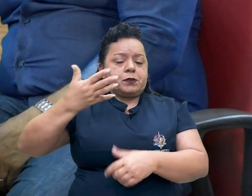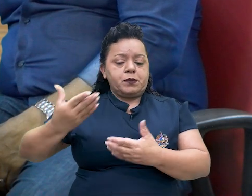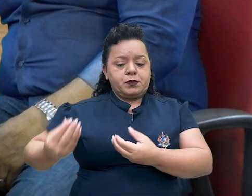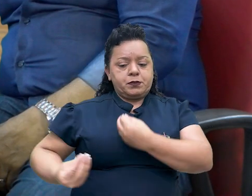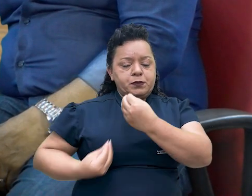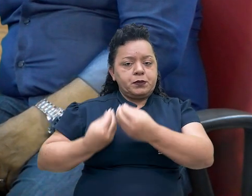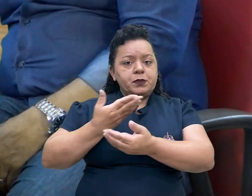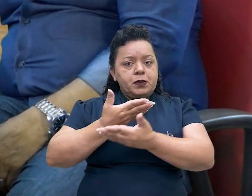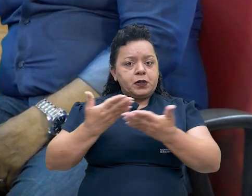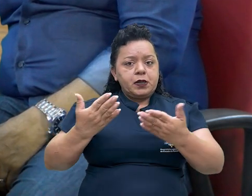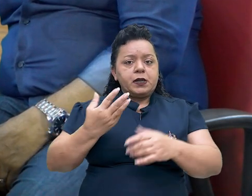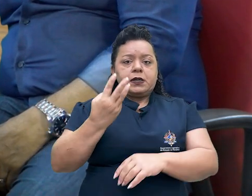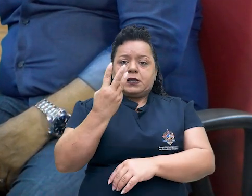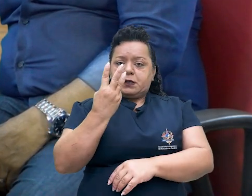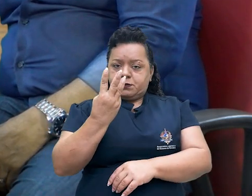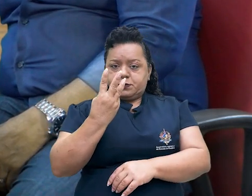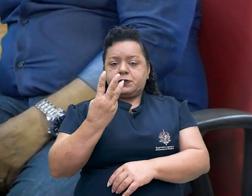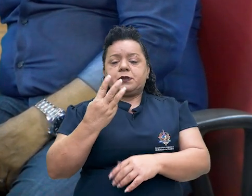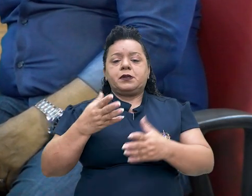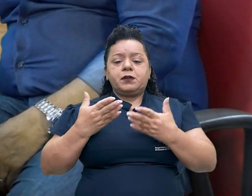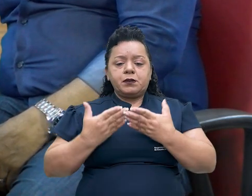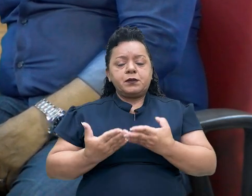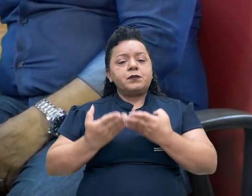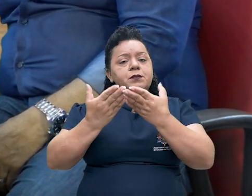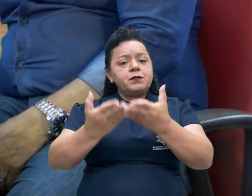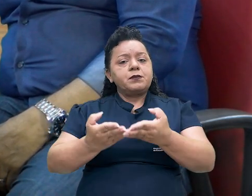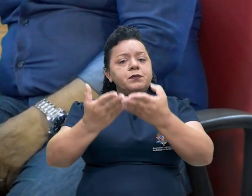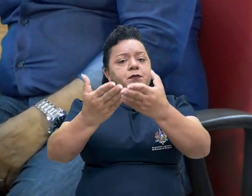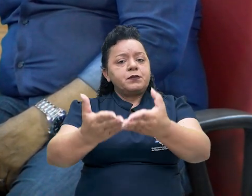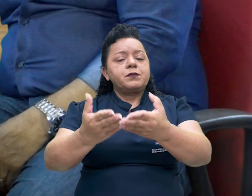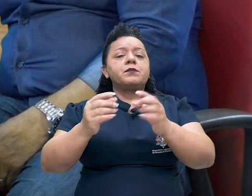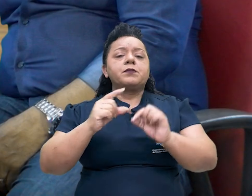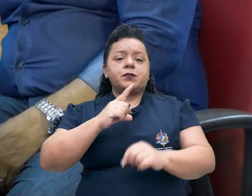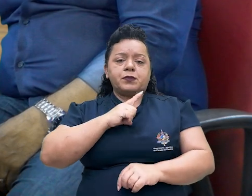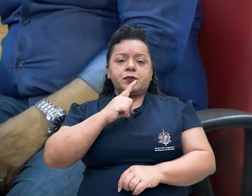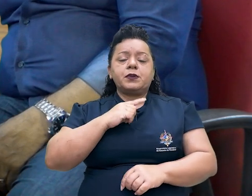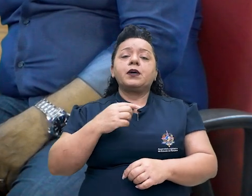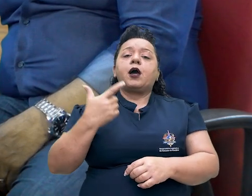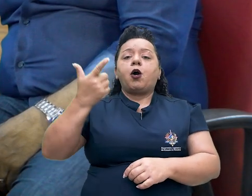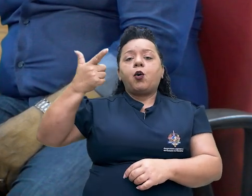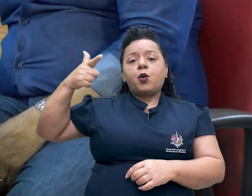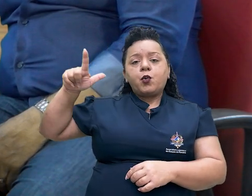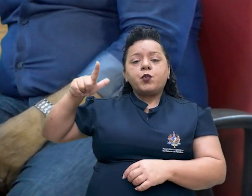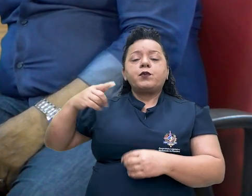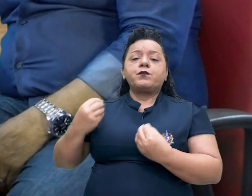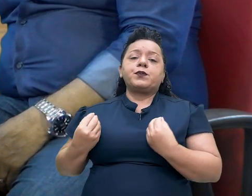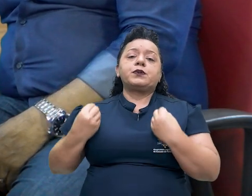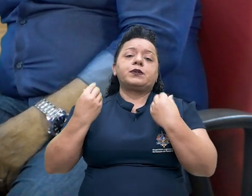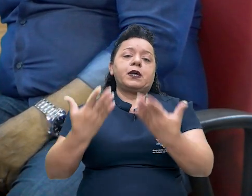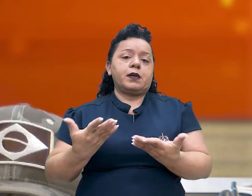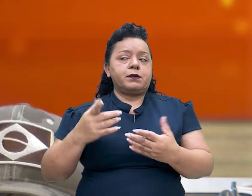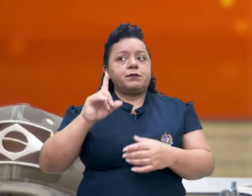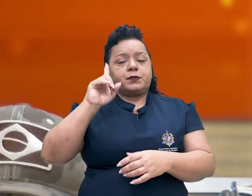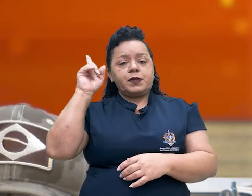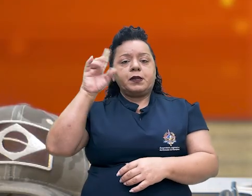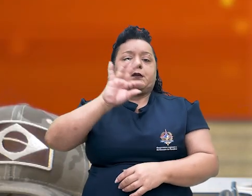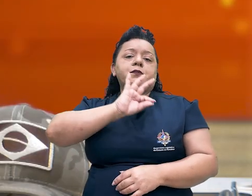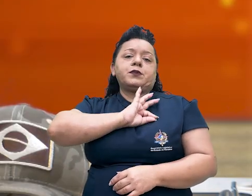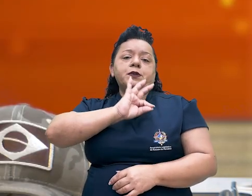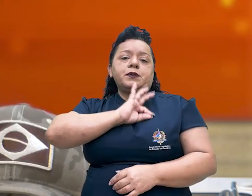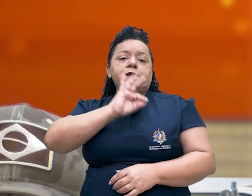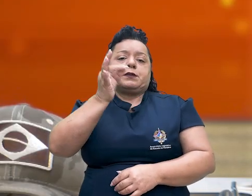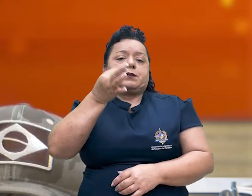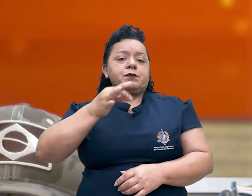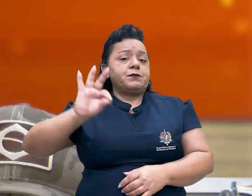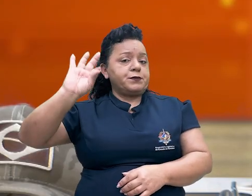deslocar é Sim hoje nós temos três três três voadeiras aí né lanchas grande né E temos mais outras que foi doada pela Polícia